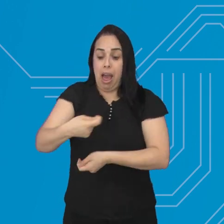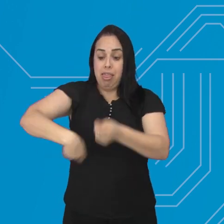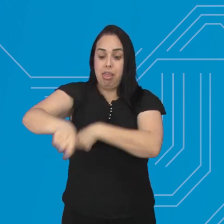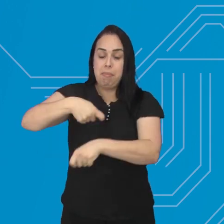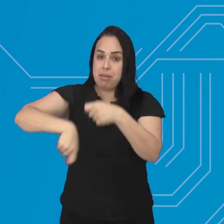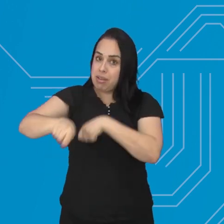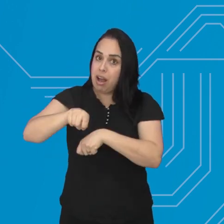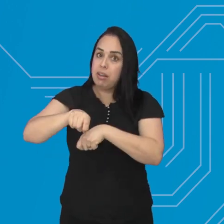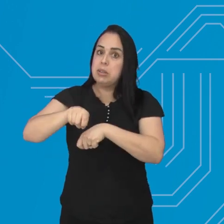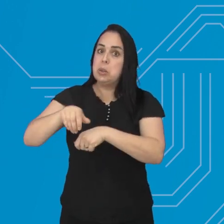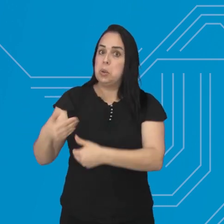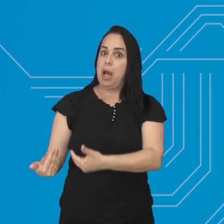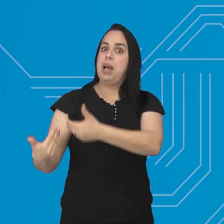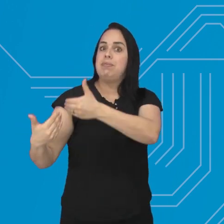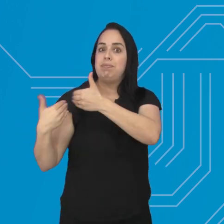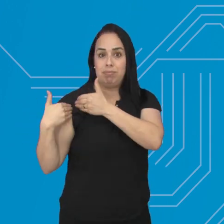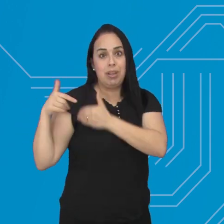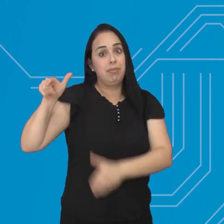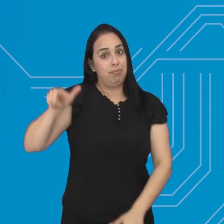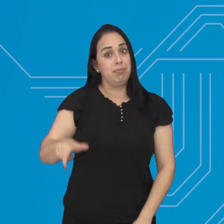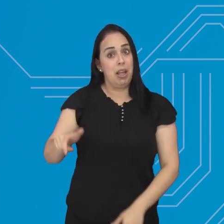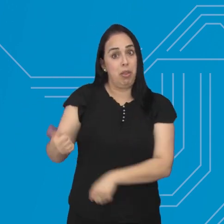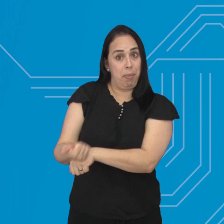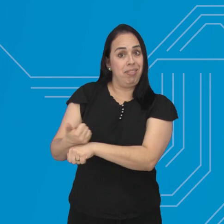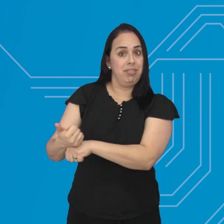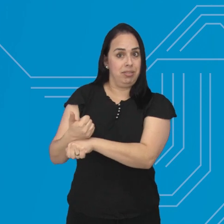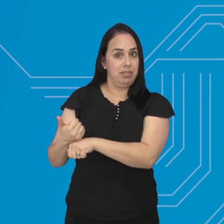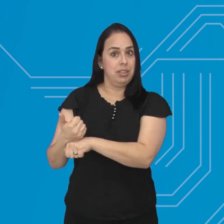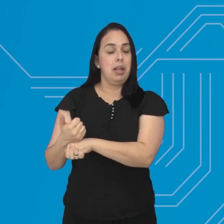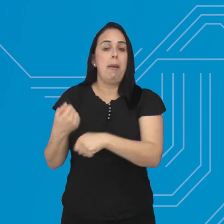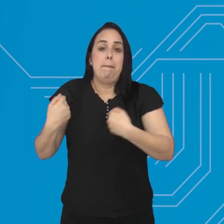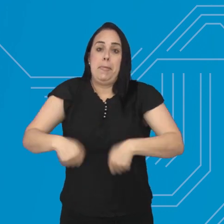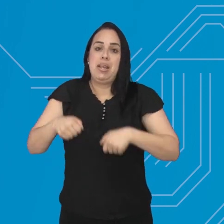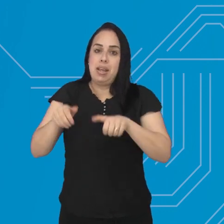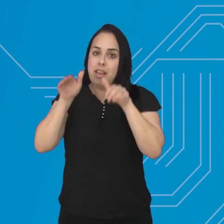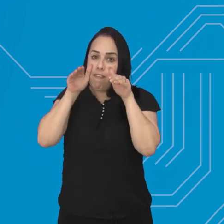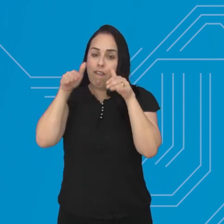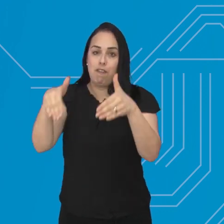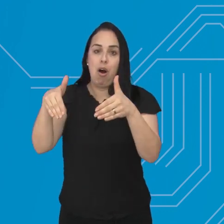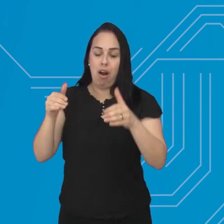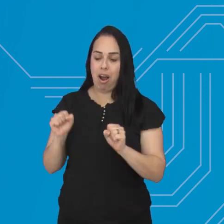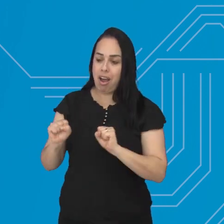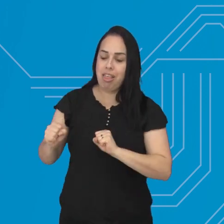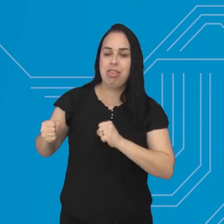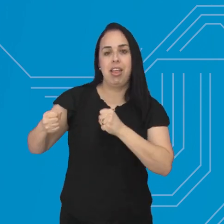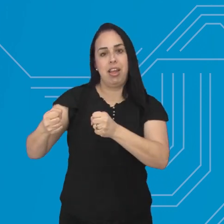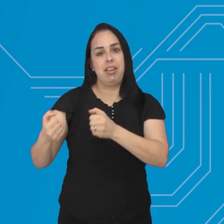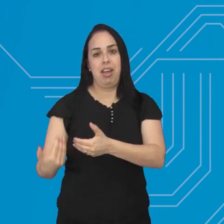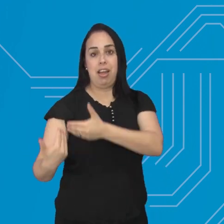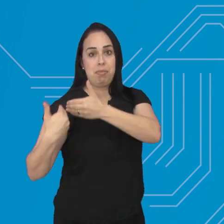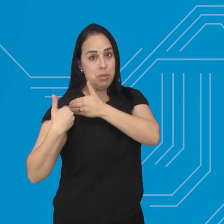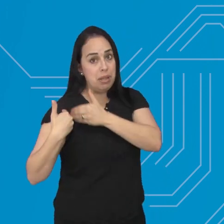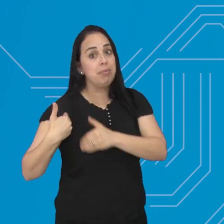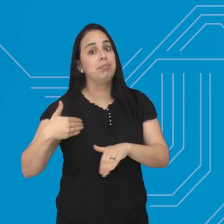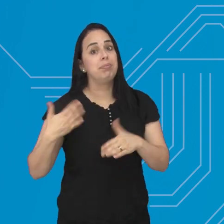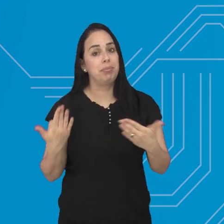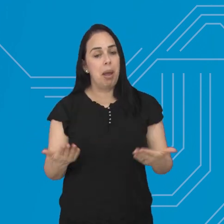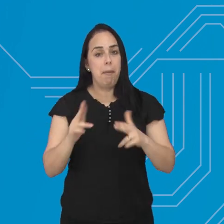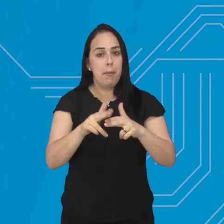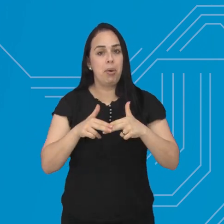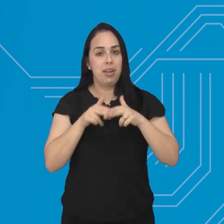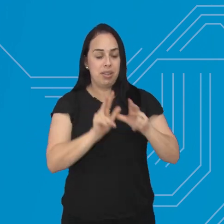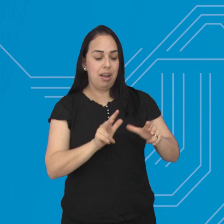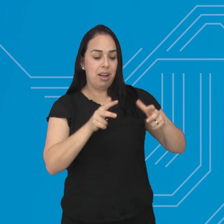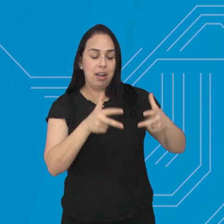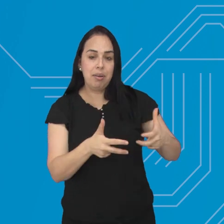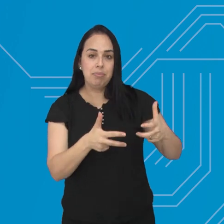condomínio. Essas são algumas das funções dos síndicos. Tarefas que exigem muita dedicação e responsabilidade, né?